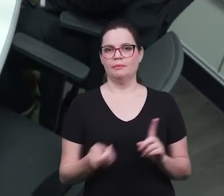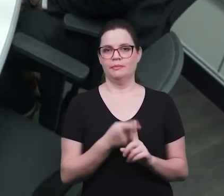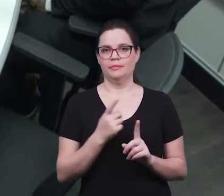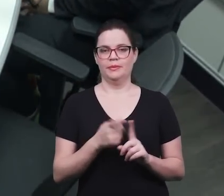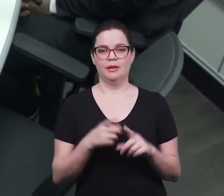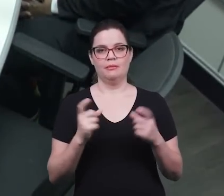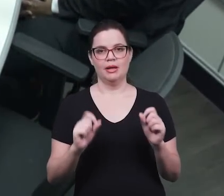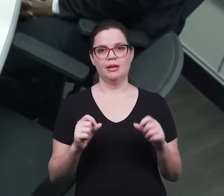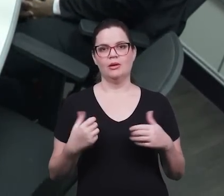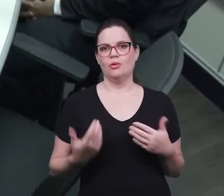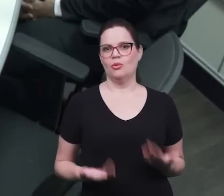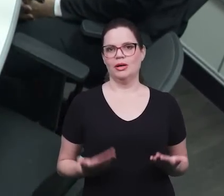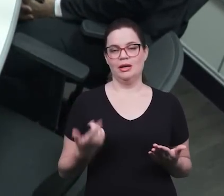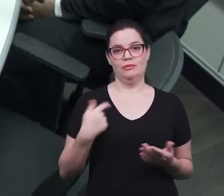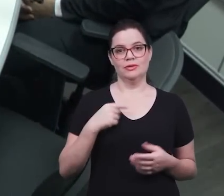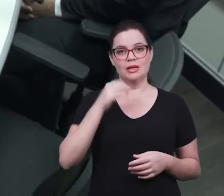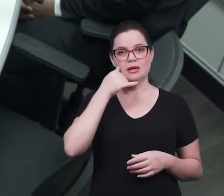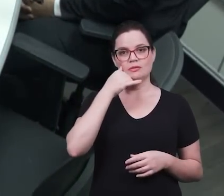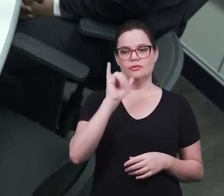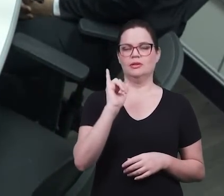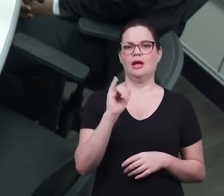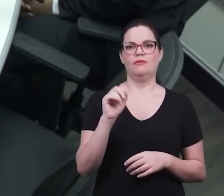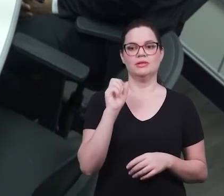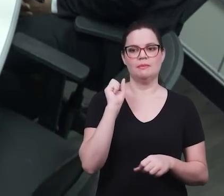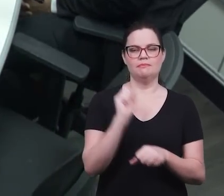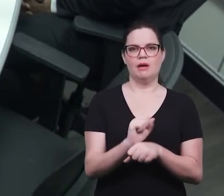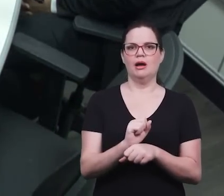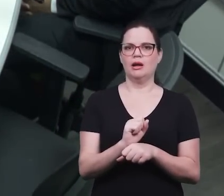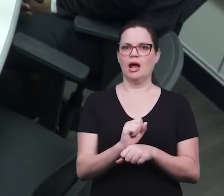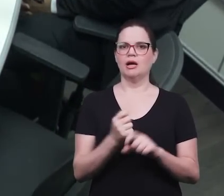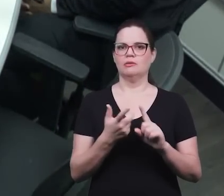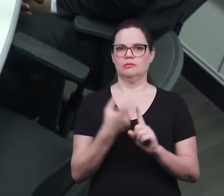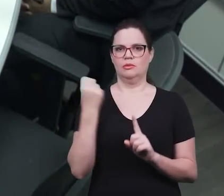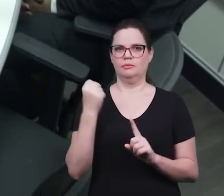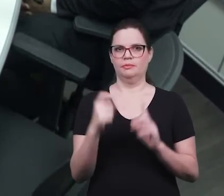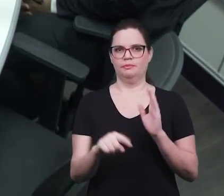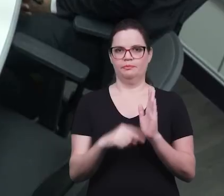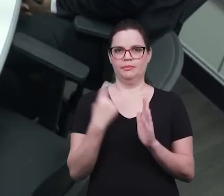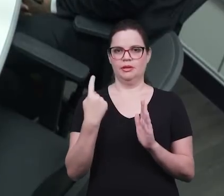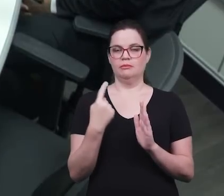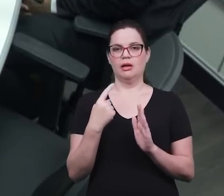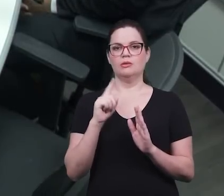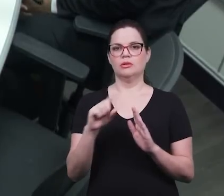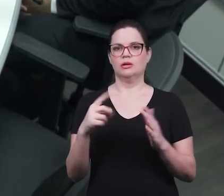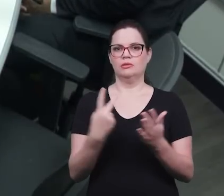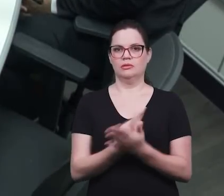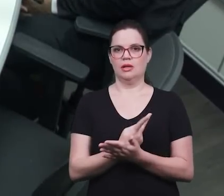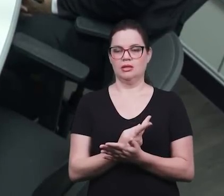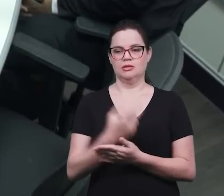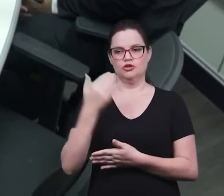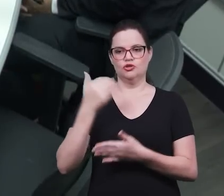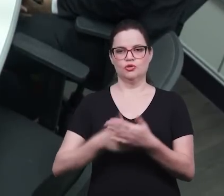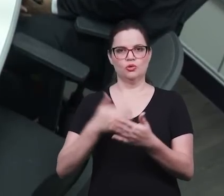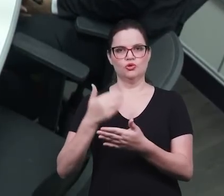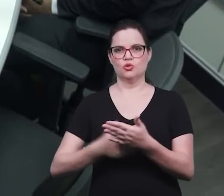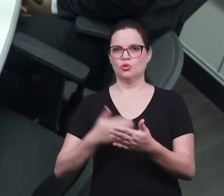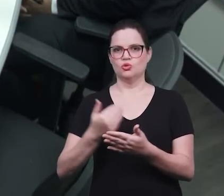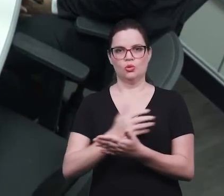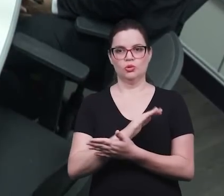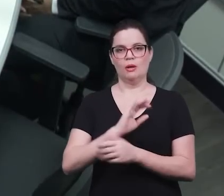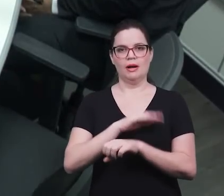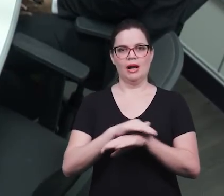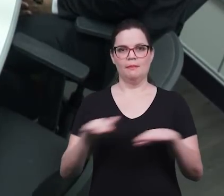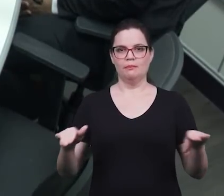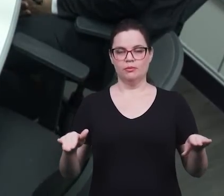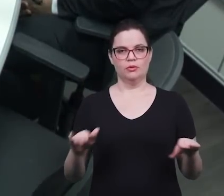É estancar. É você estancar a sangria. Com certeza. Pelo menos no primeiro momento você já deixa de ter aquele recurso retirado da sua conta. Isso